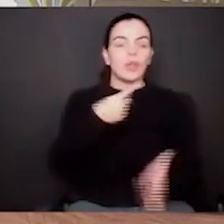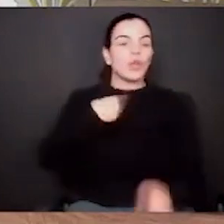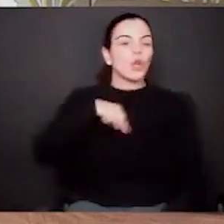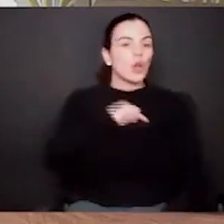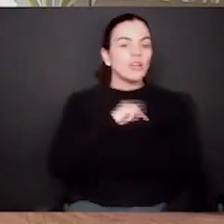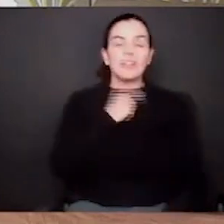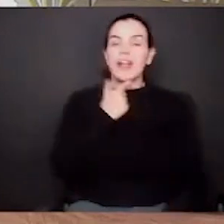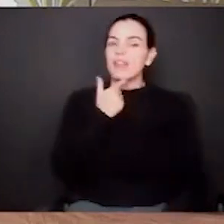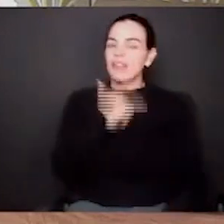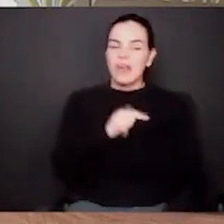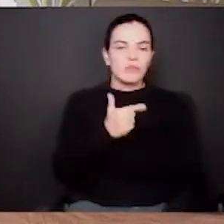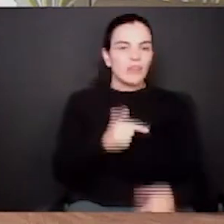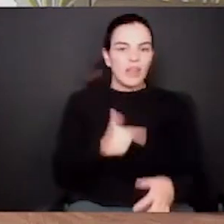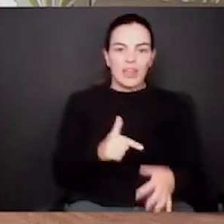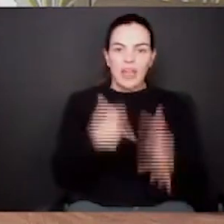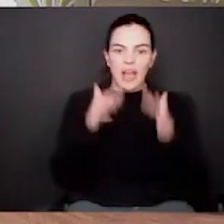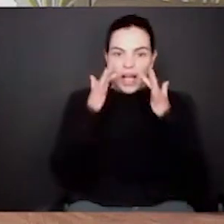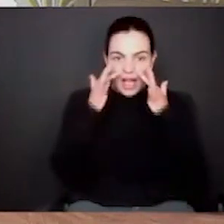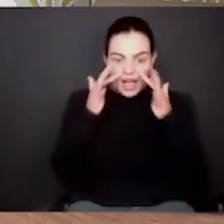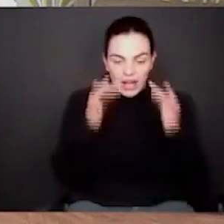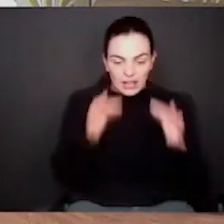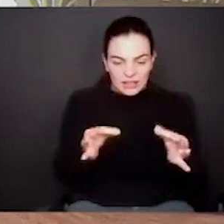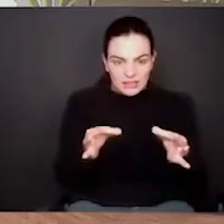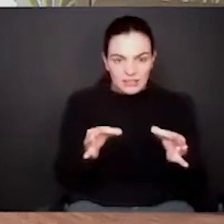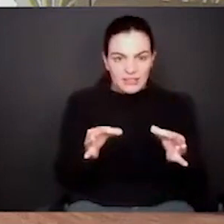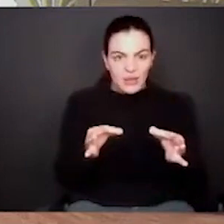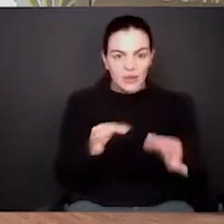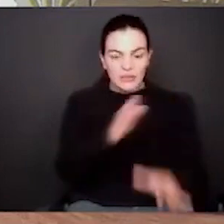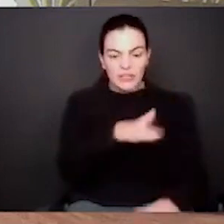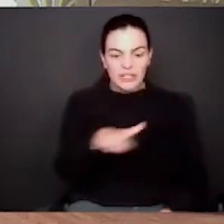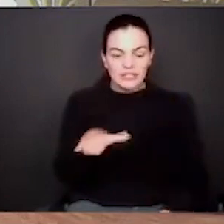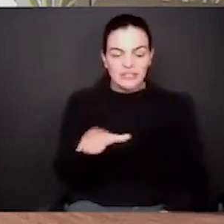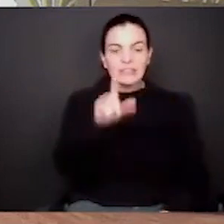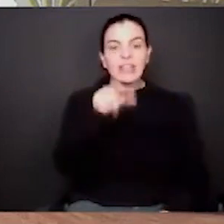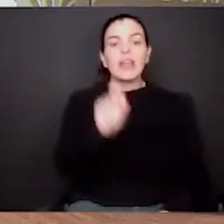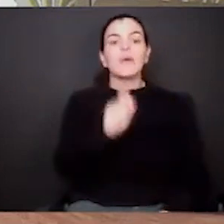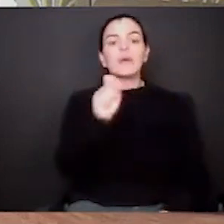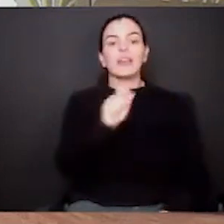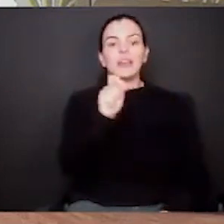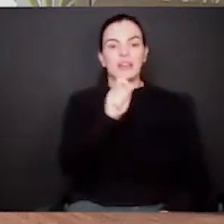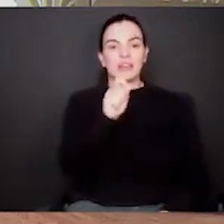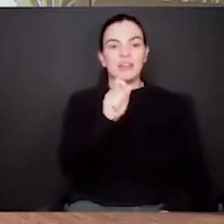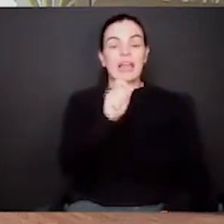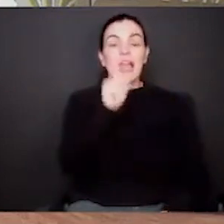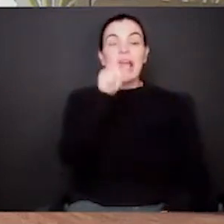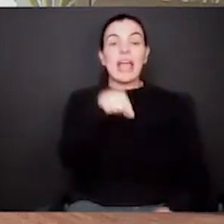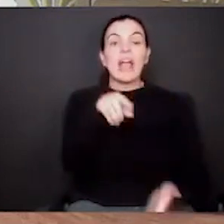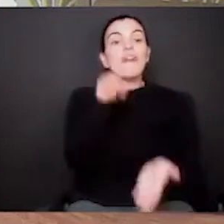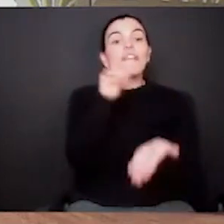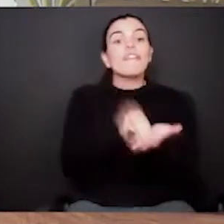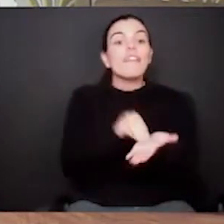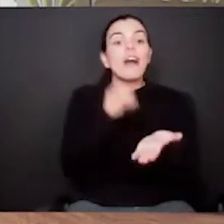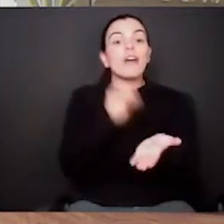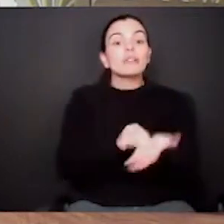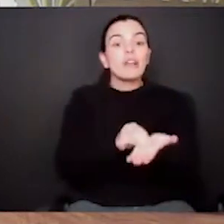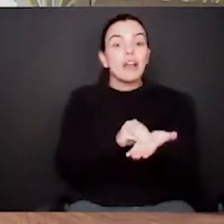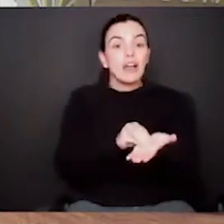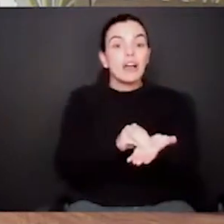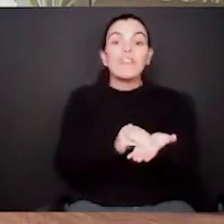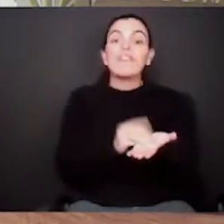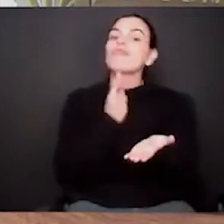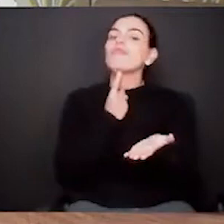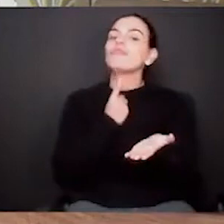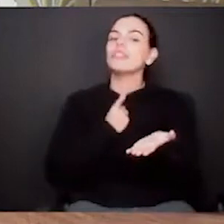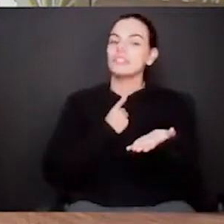infância. Chama-se falta de vontade política. Nós temos legislação, nós temos a